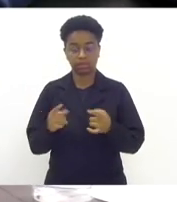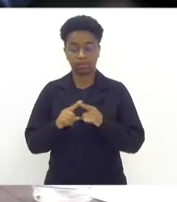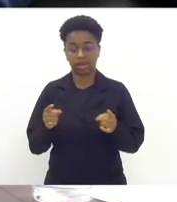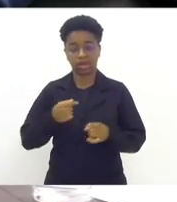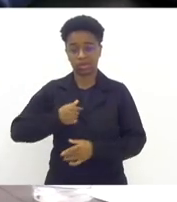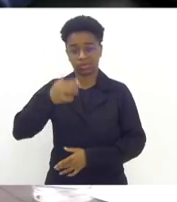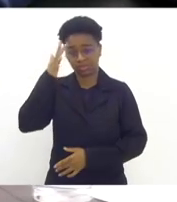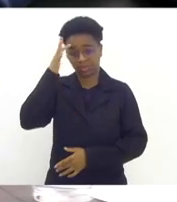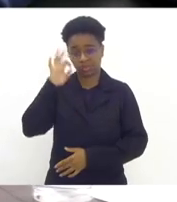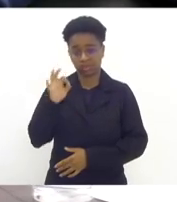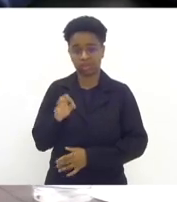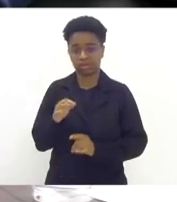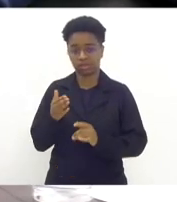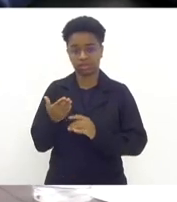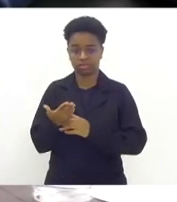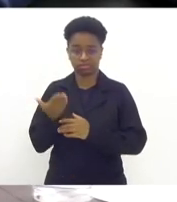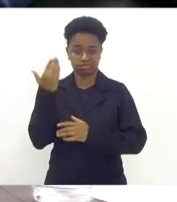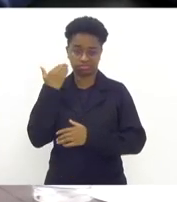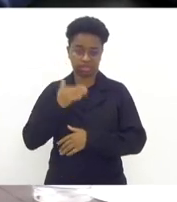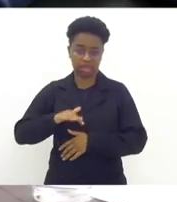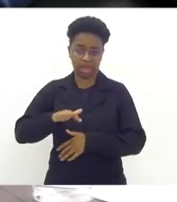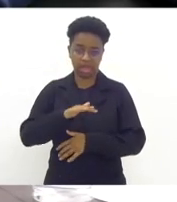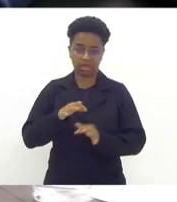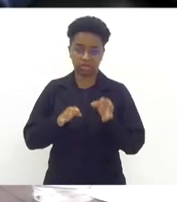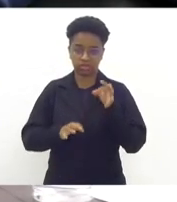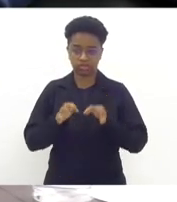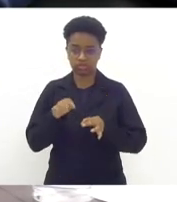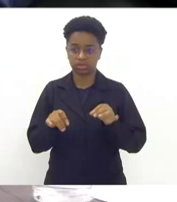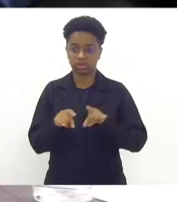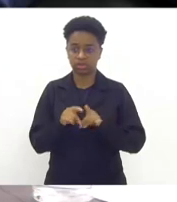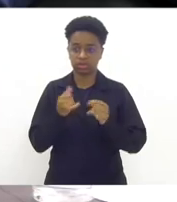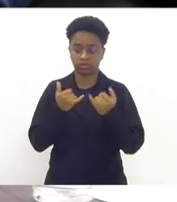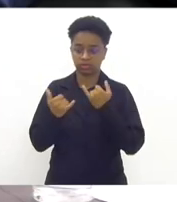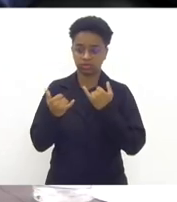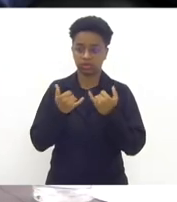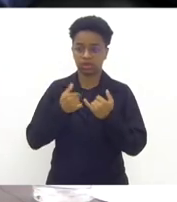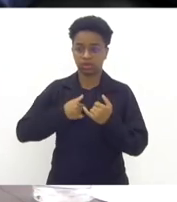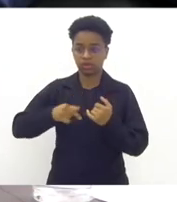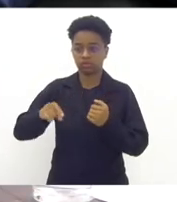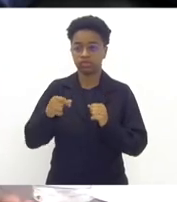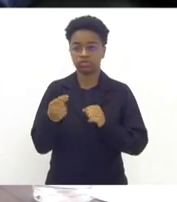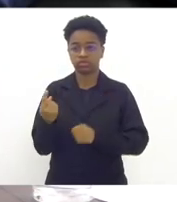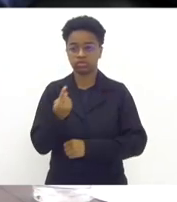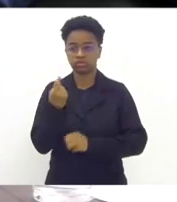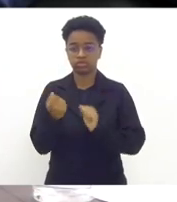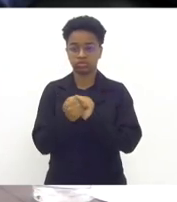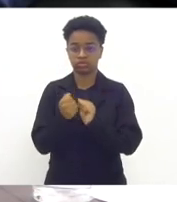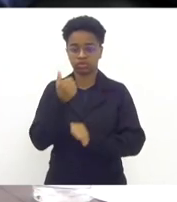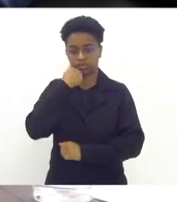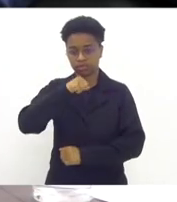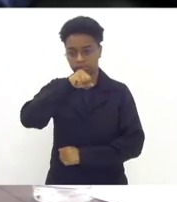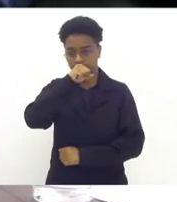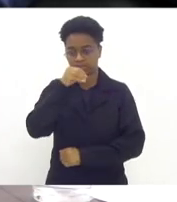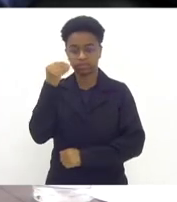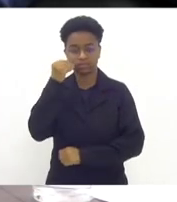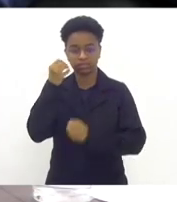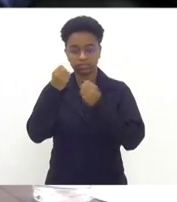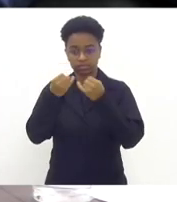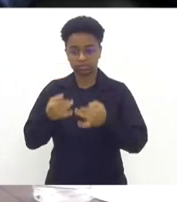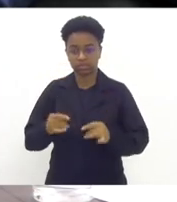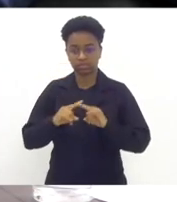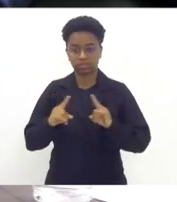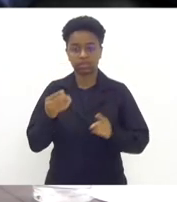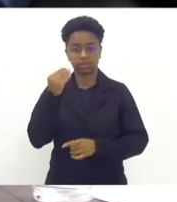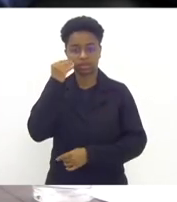entendimento jurídico ou informação, vim sozinho com a minha mãe para a fim de esclarecer, mas até para